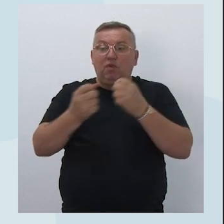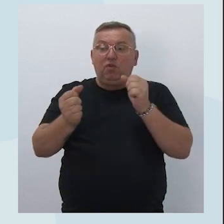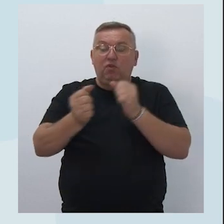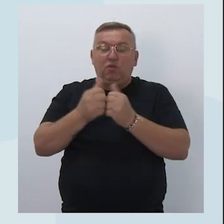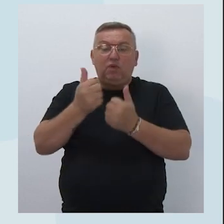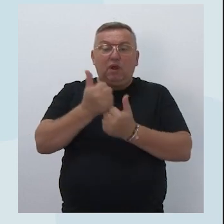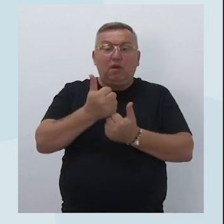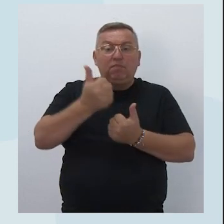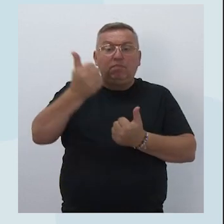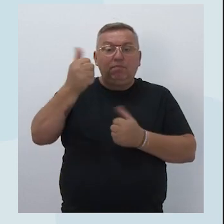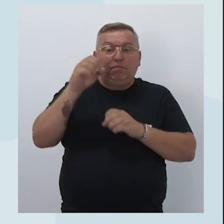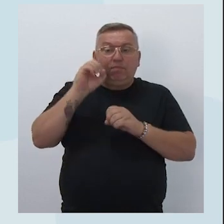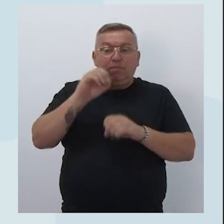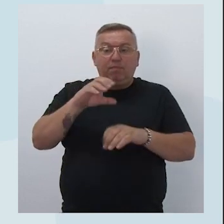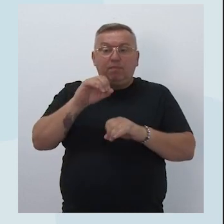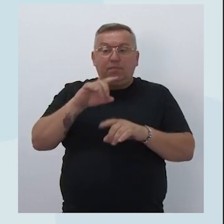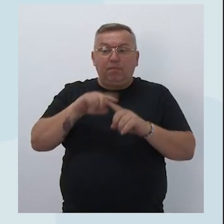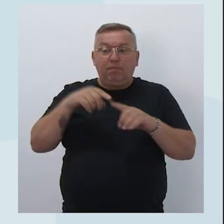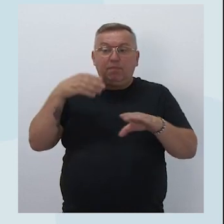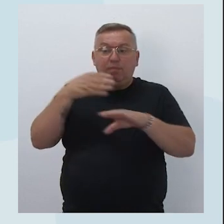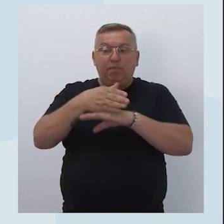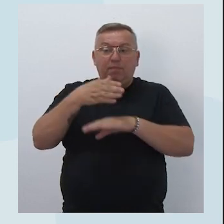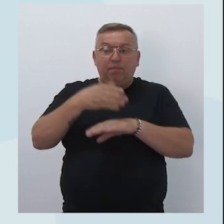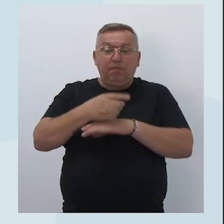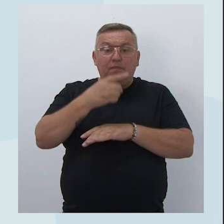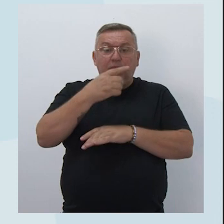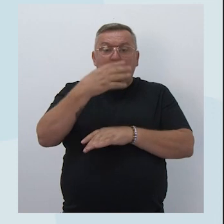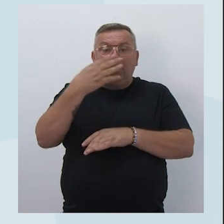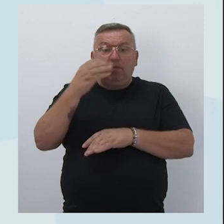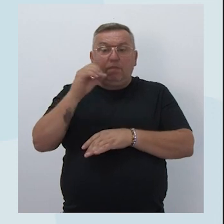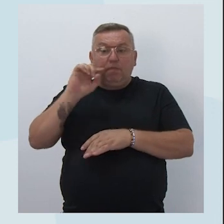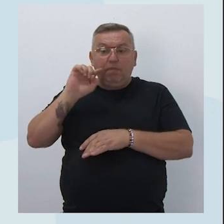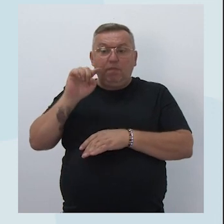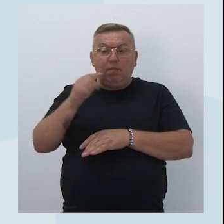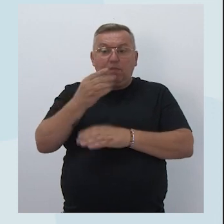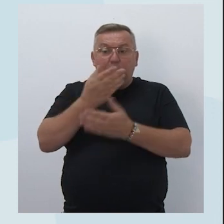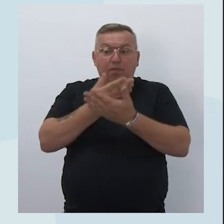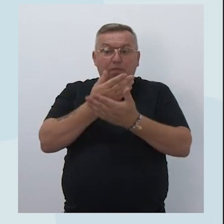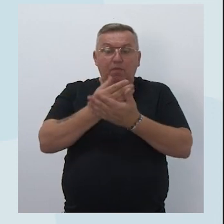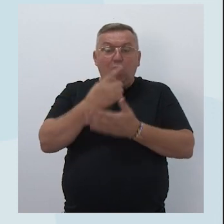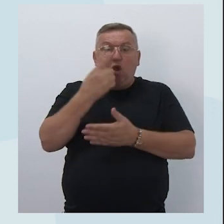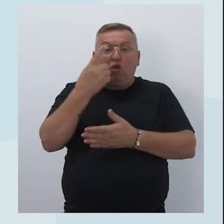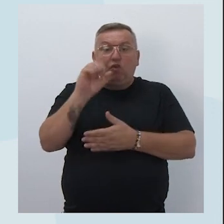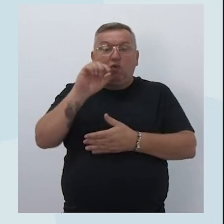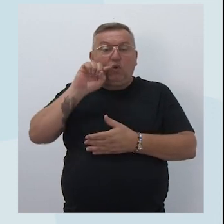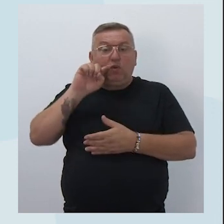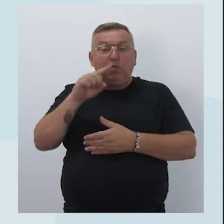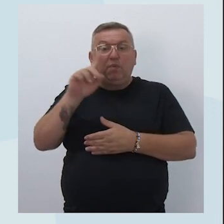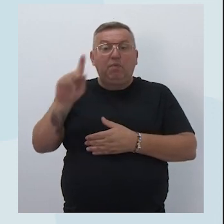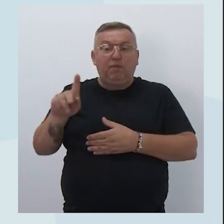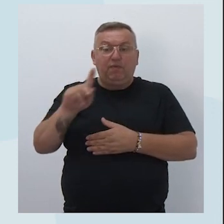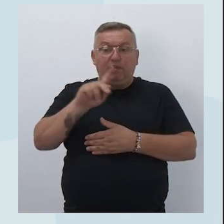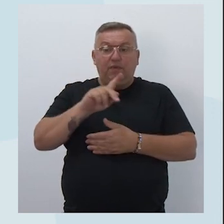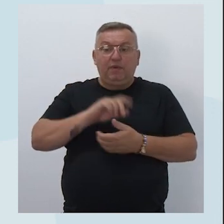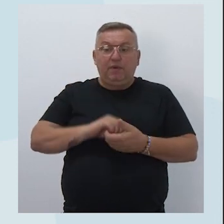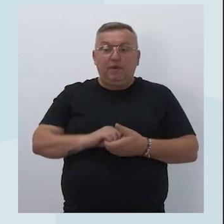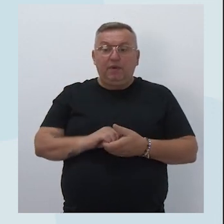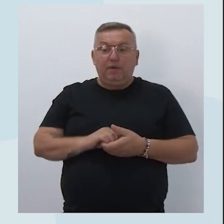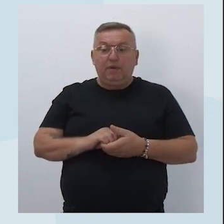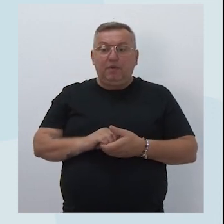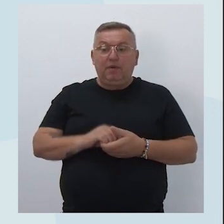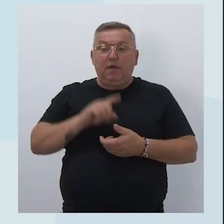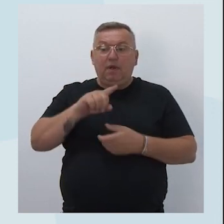diretorias de ensino, a participação de mais de 140 mil estudantes e 18 mil professores.